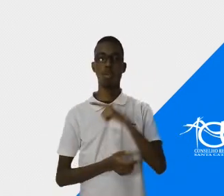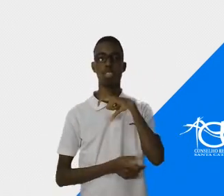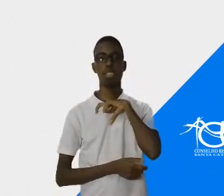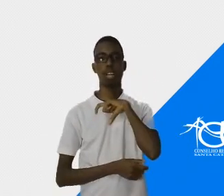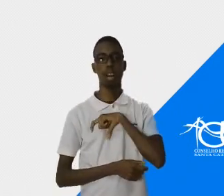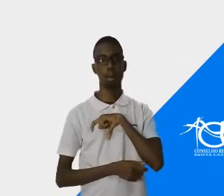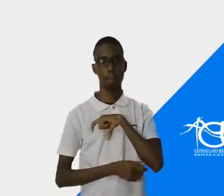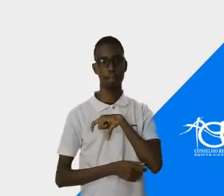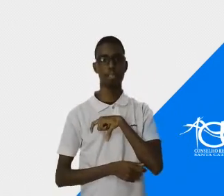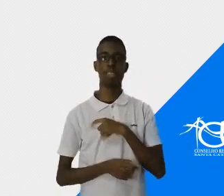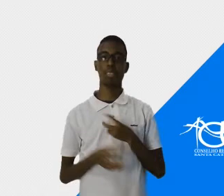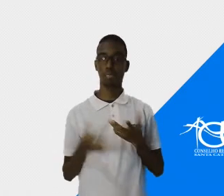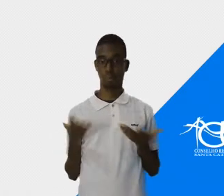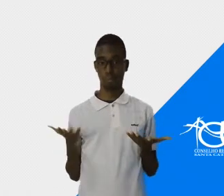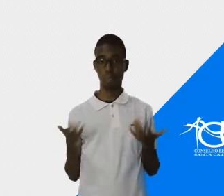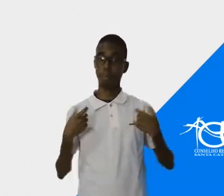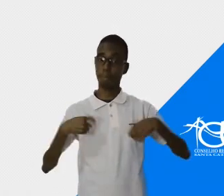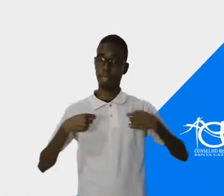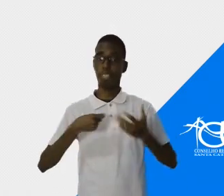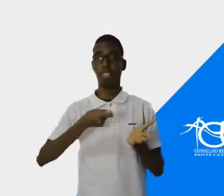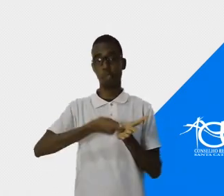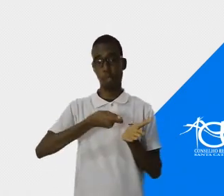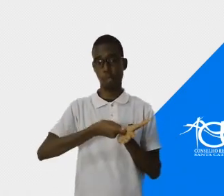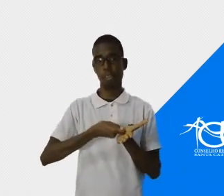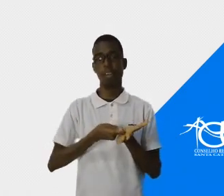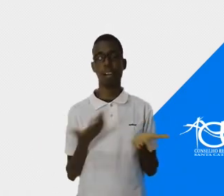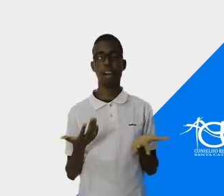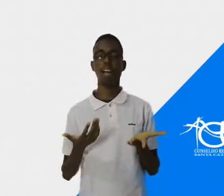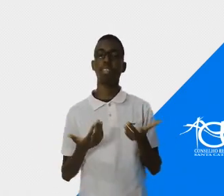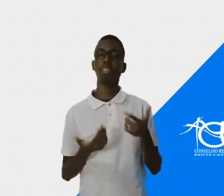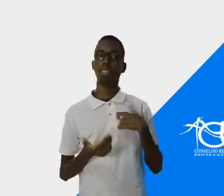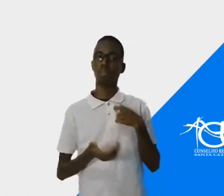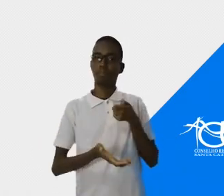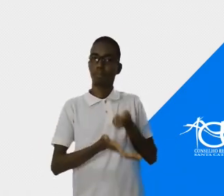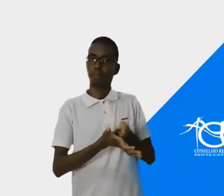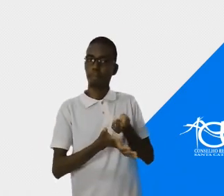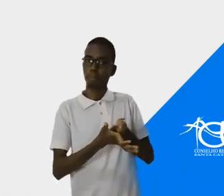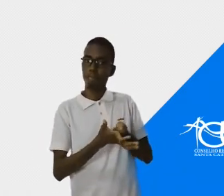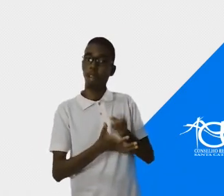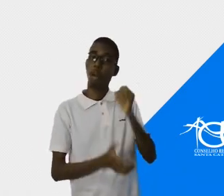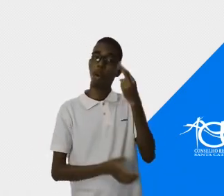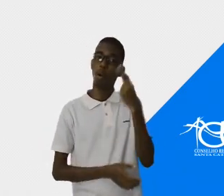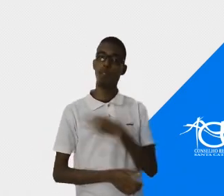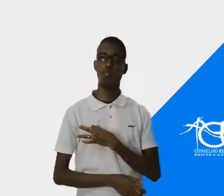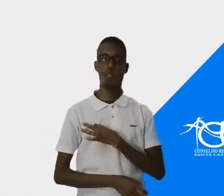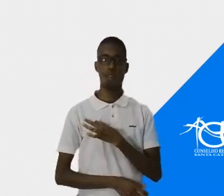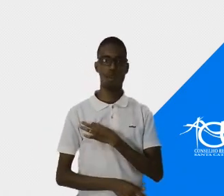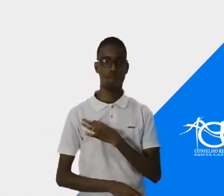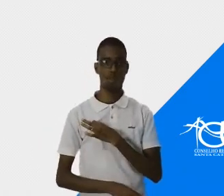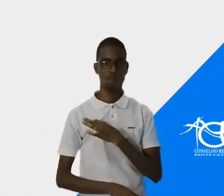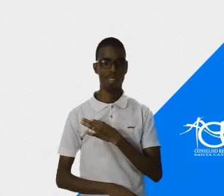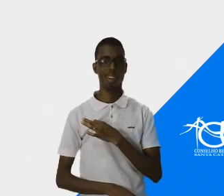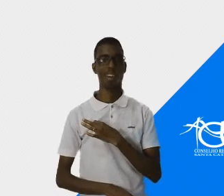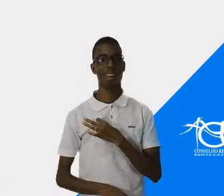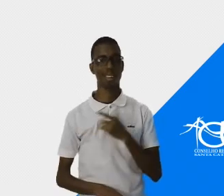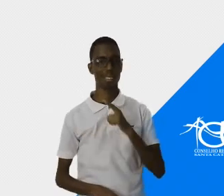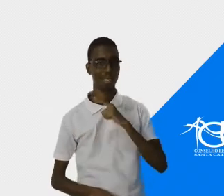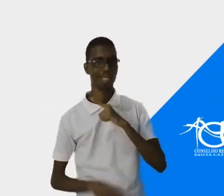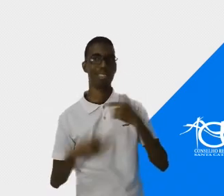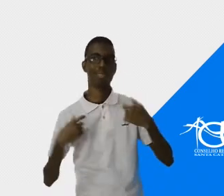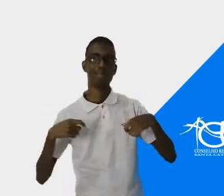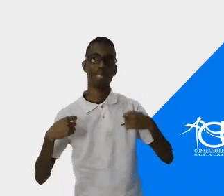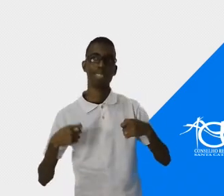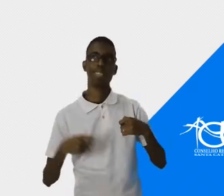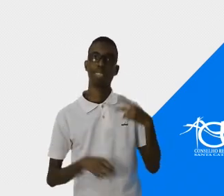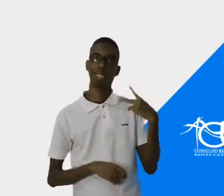essa demanda voluntária e compulsória distingue, de certa maneira, quase que do ponto de vista do check-in, né, da natureza do processo